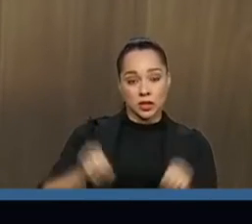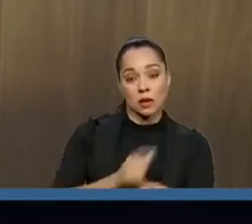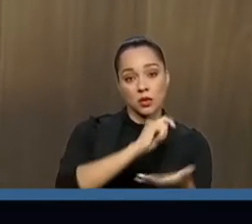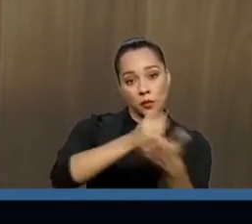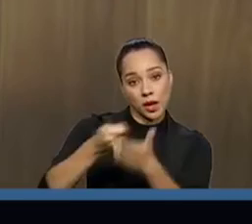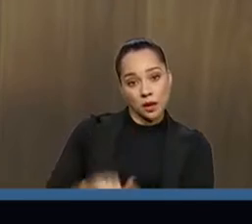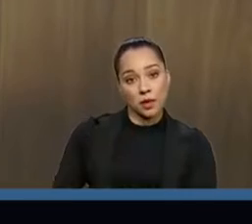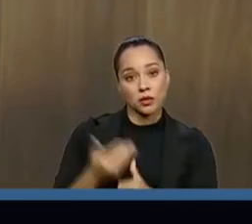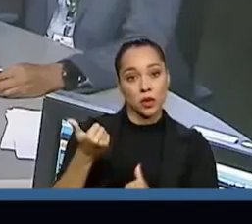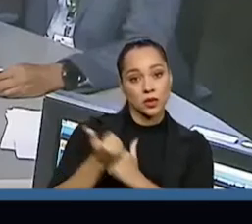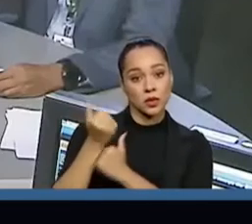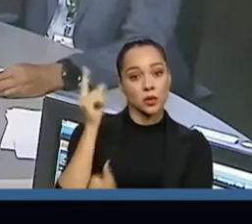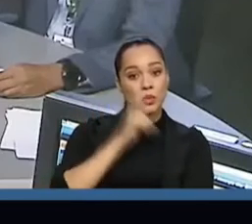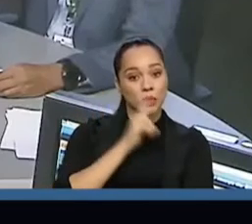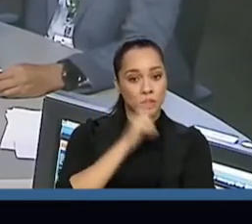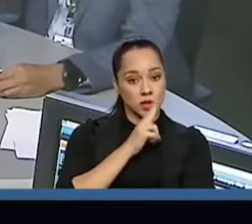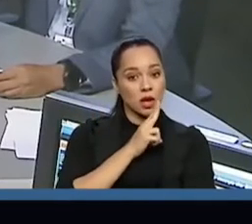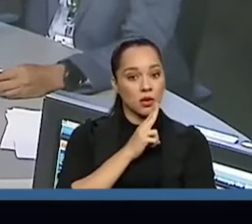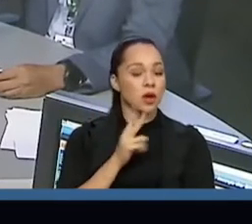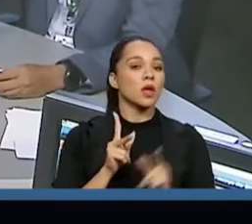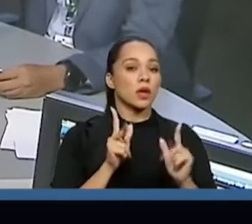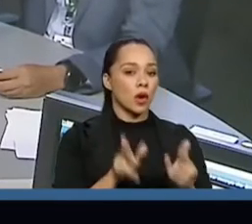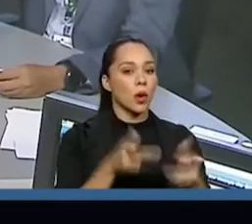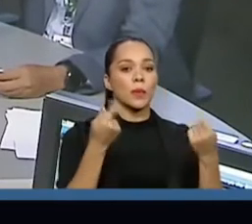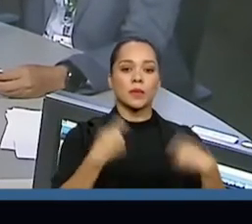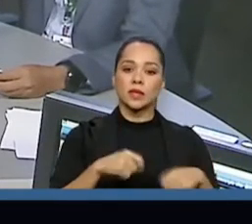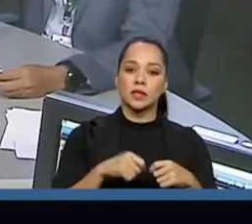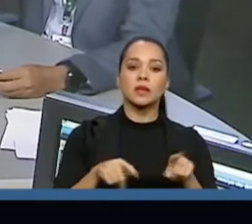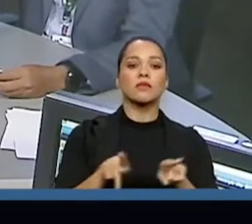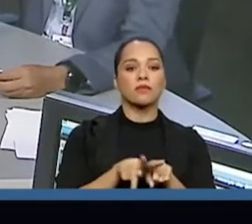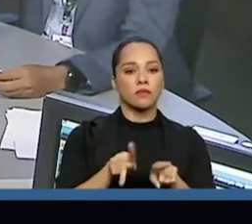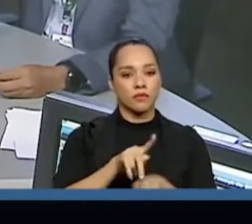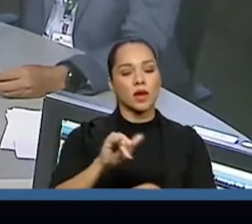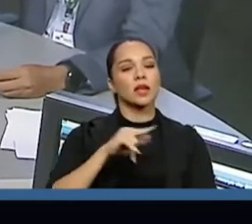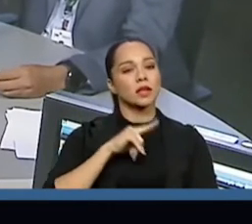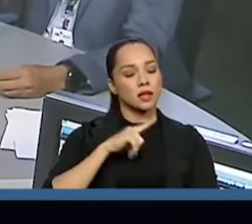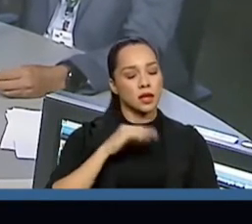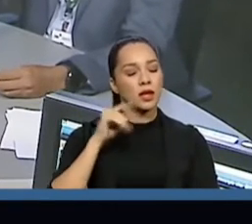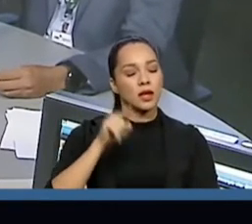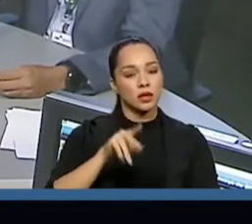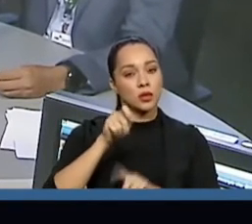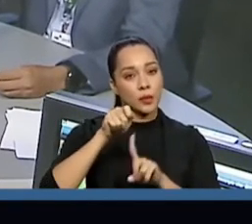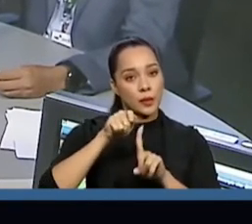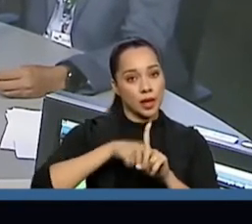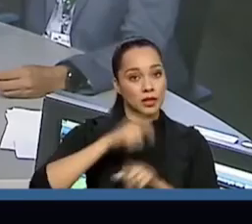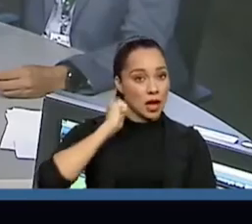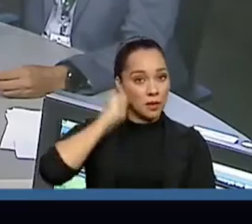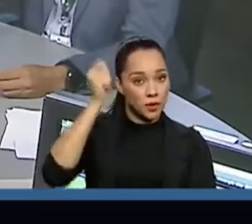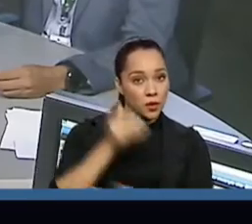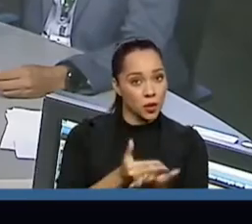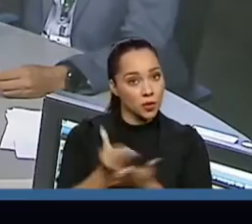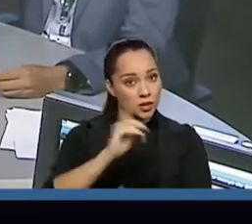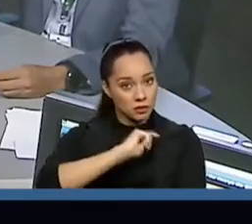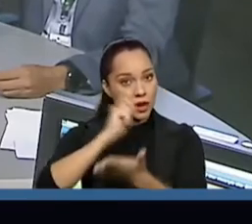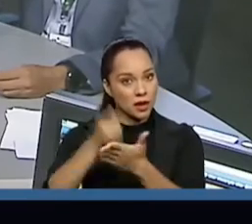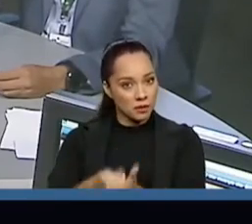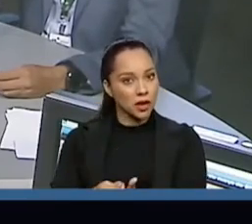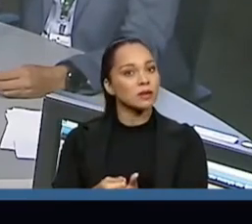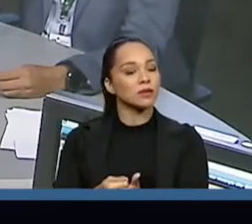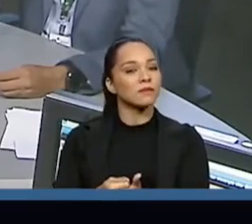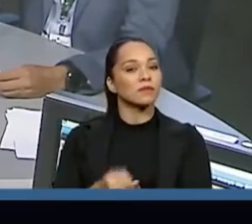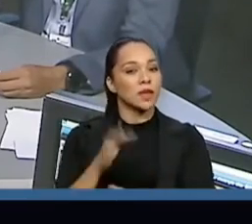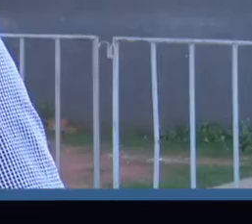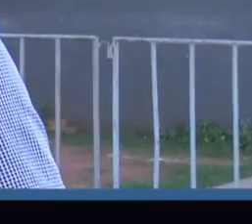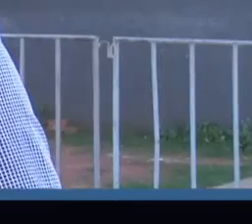o pagamento do auxílio emergencial, da mesma forma receberão esse ano. No mês de abril, inicia o pagamento e se